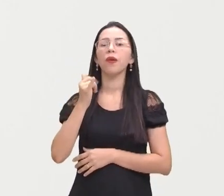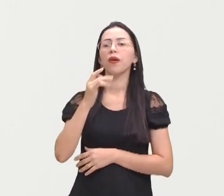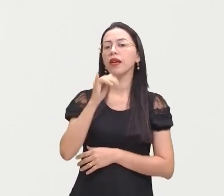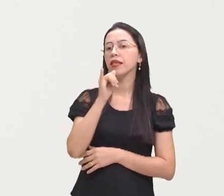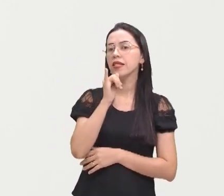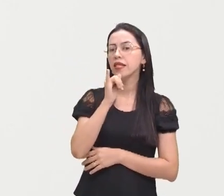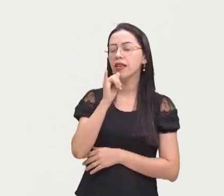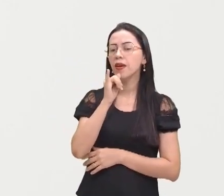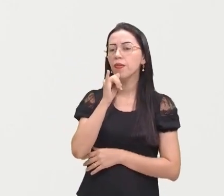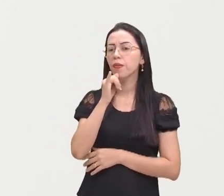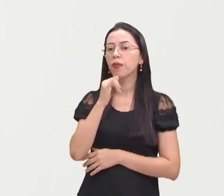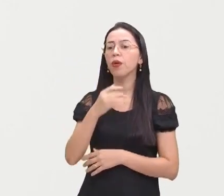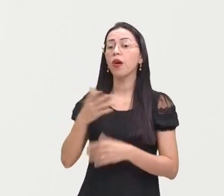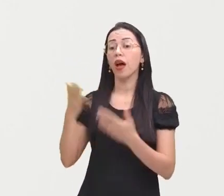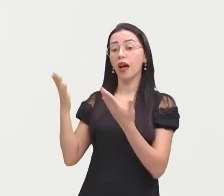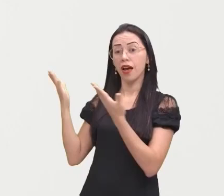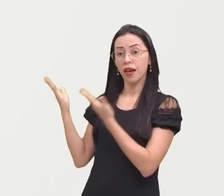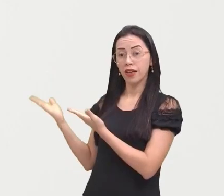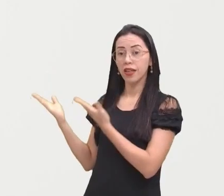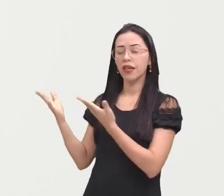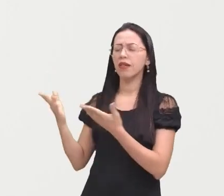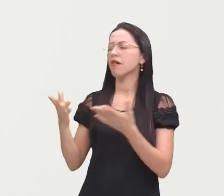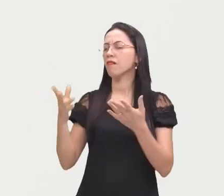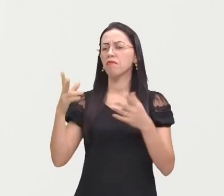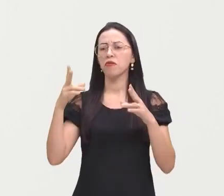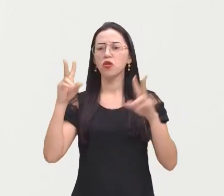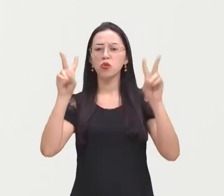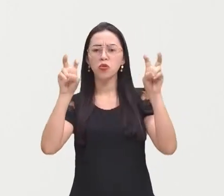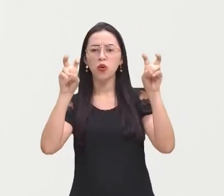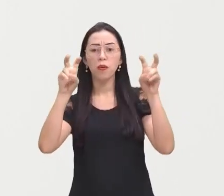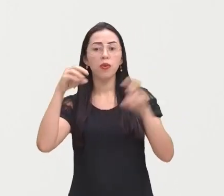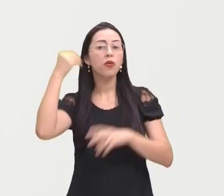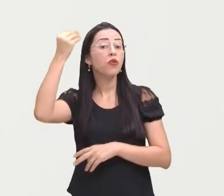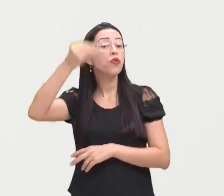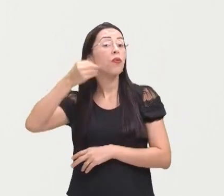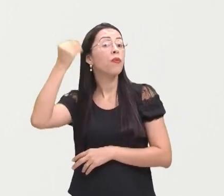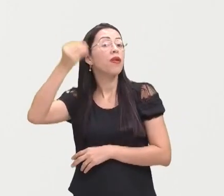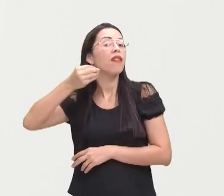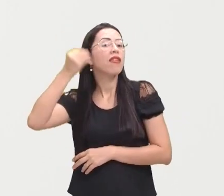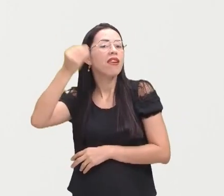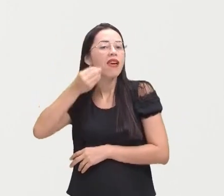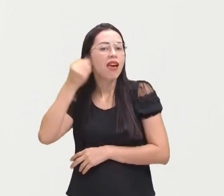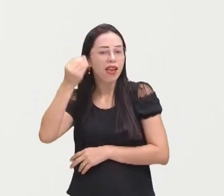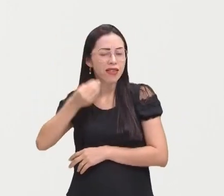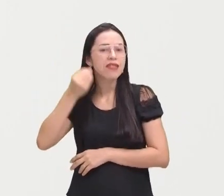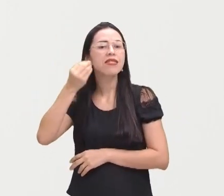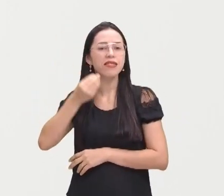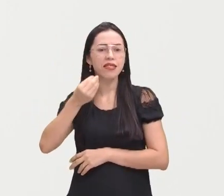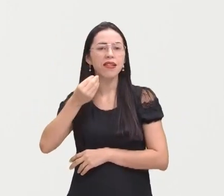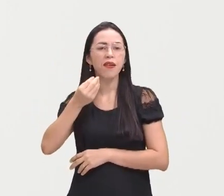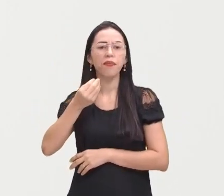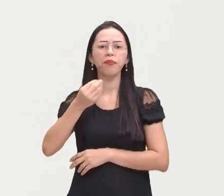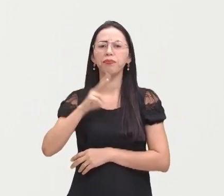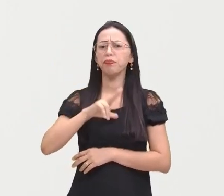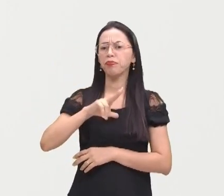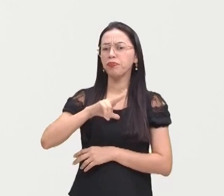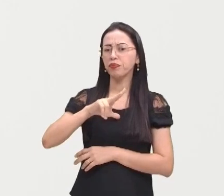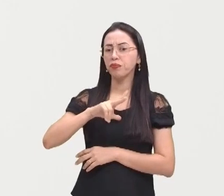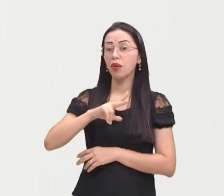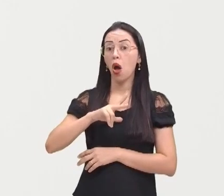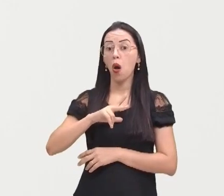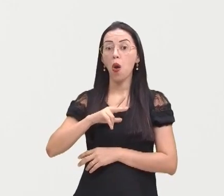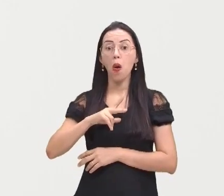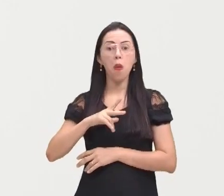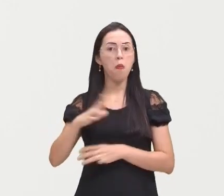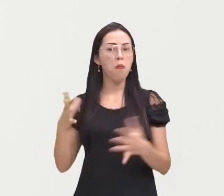uma experiência vivida. É uma viagem, algo muito incrível que aconteceu.